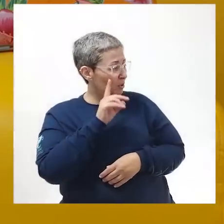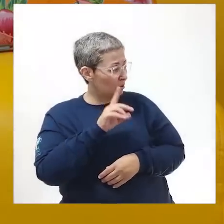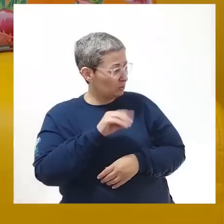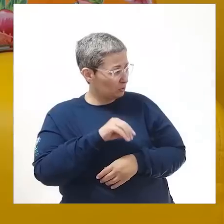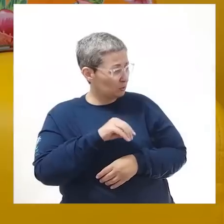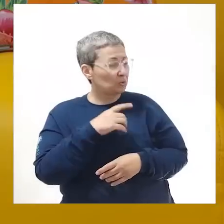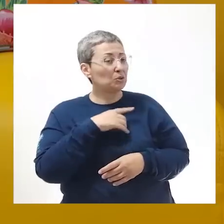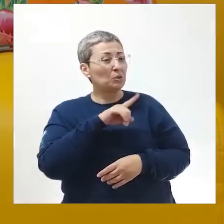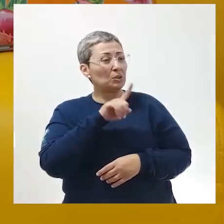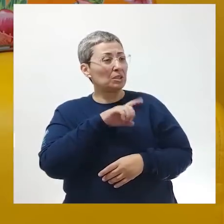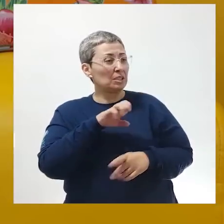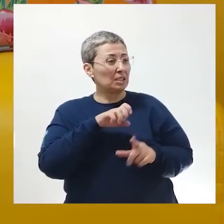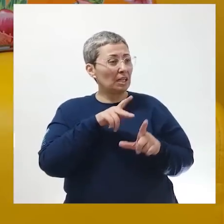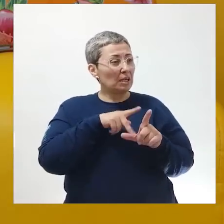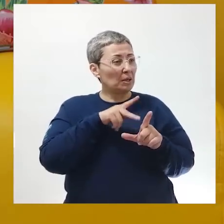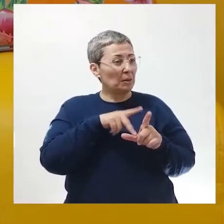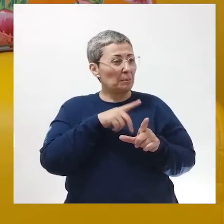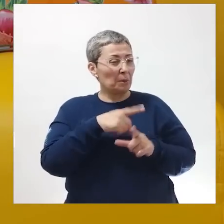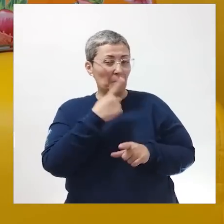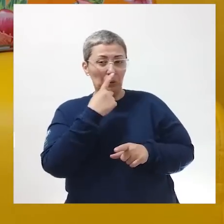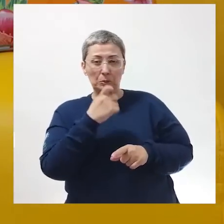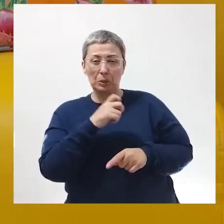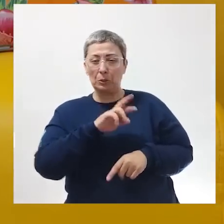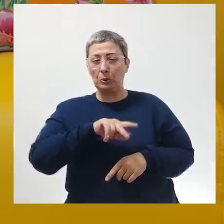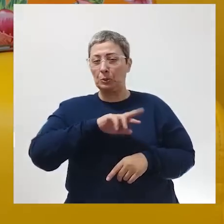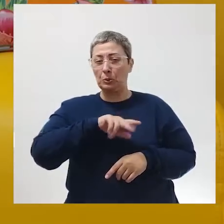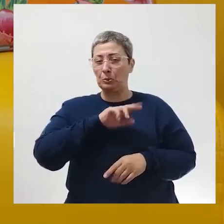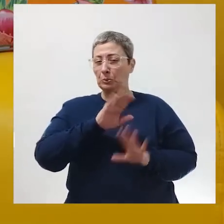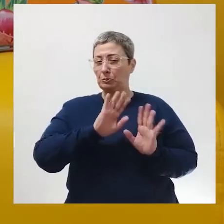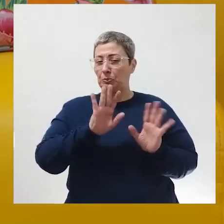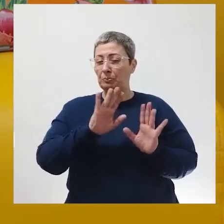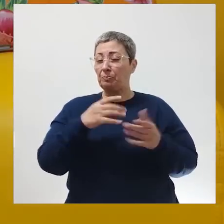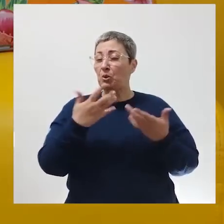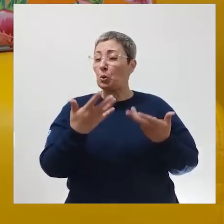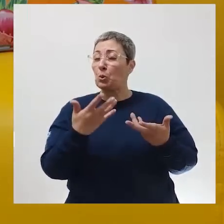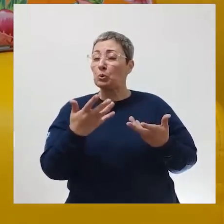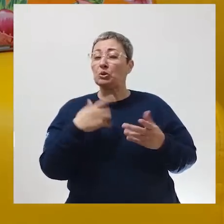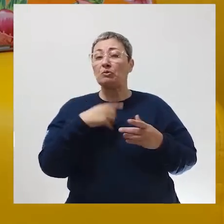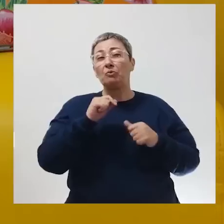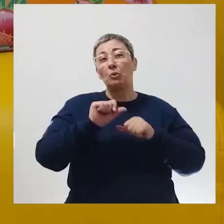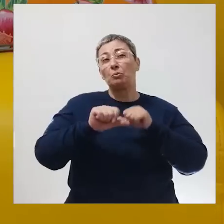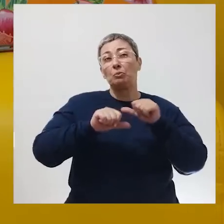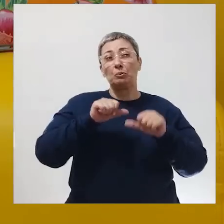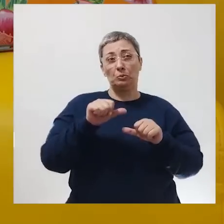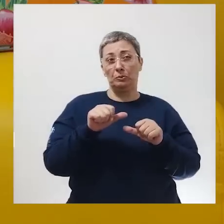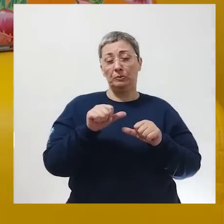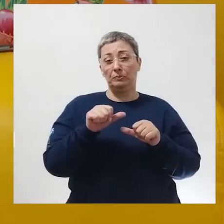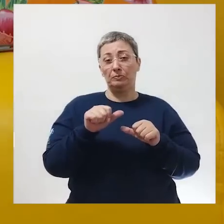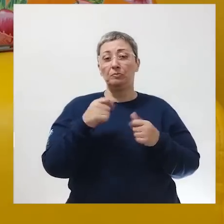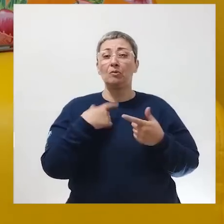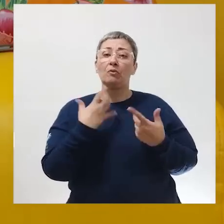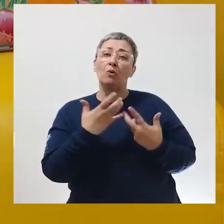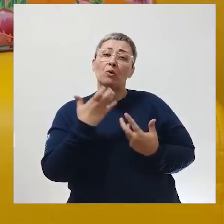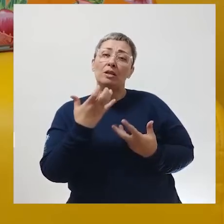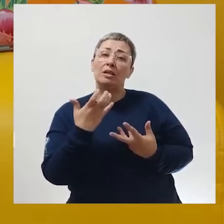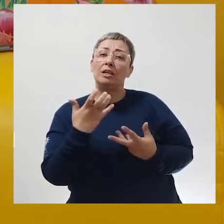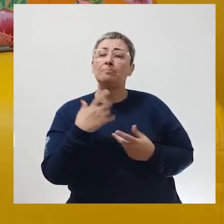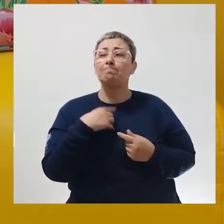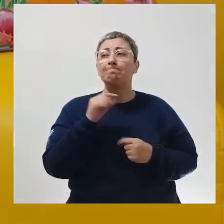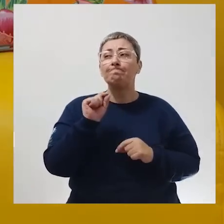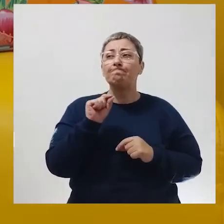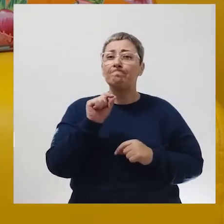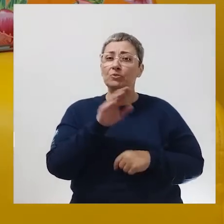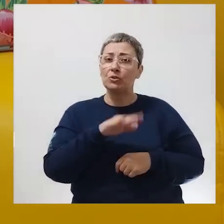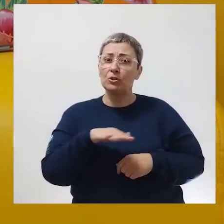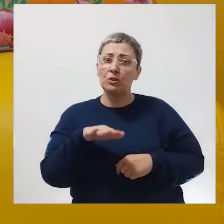Boa noite, Zé Chulé. Não. Hoje vou variar. Vou